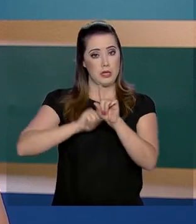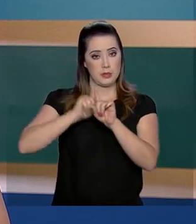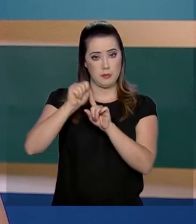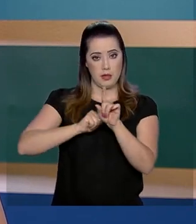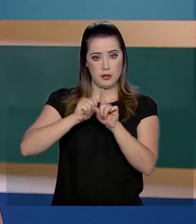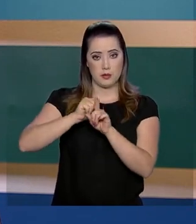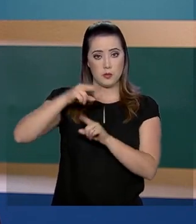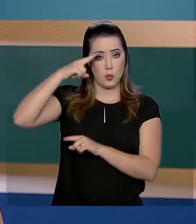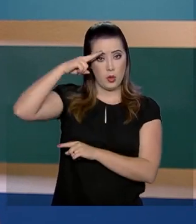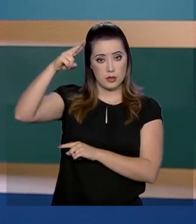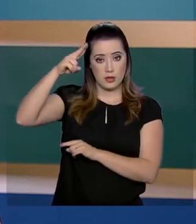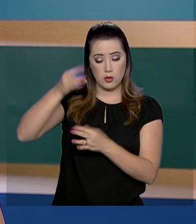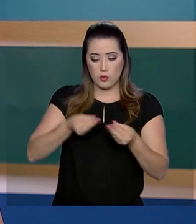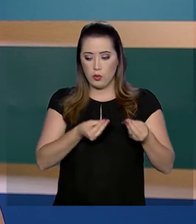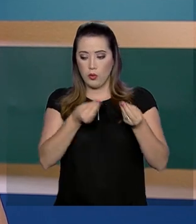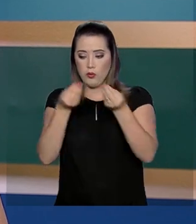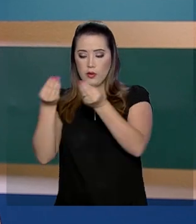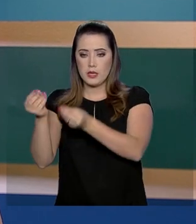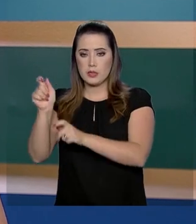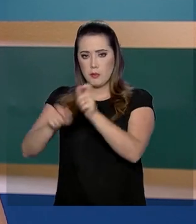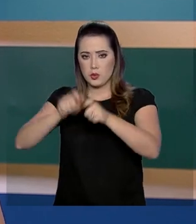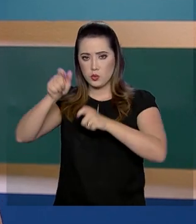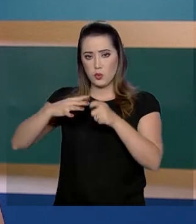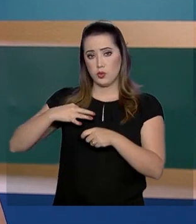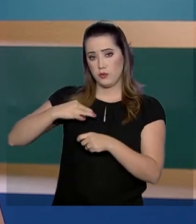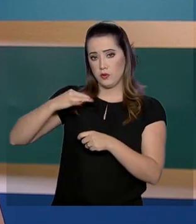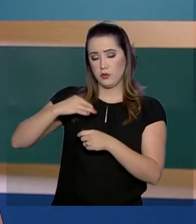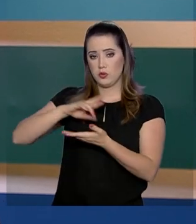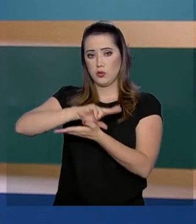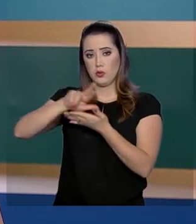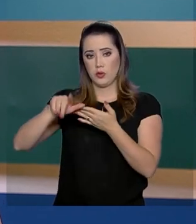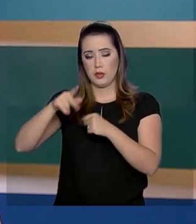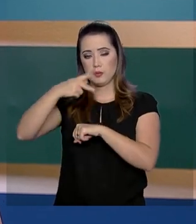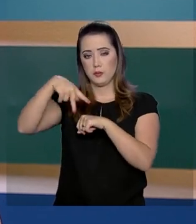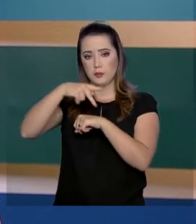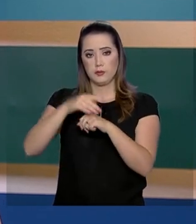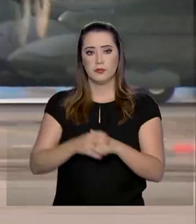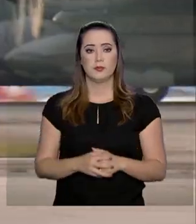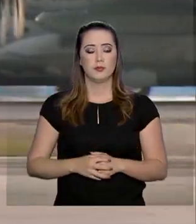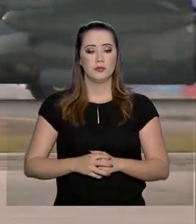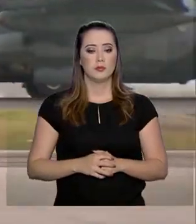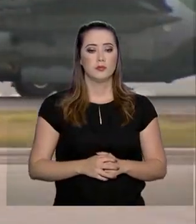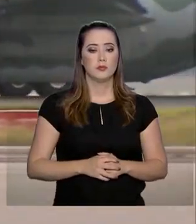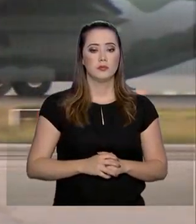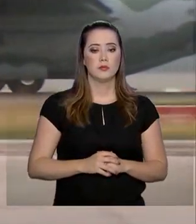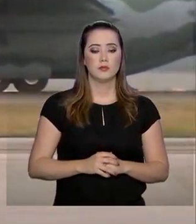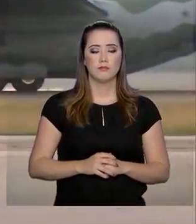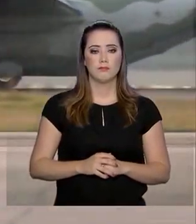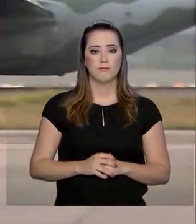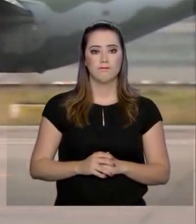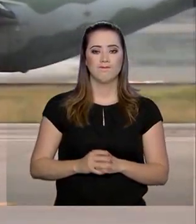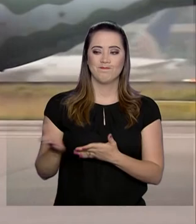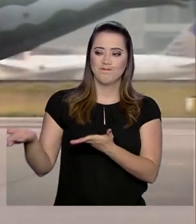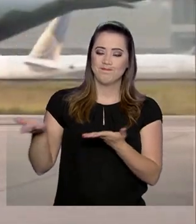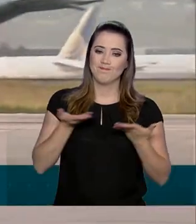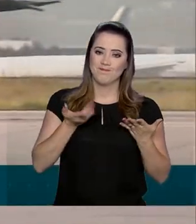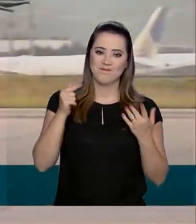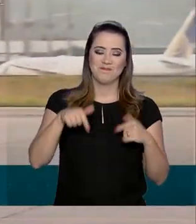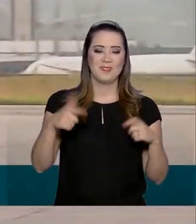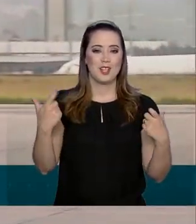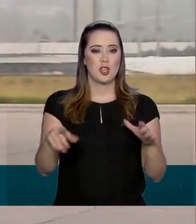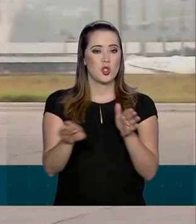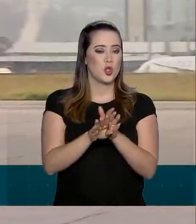envia para lá um grupo de voluntários de regiões diferentes do país a recepção em solo